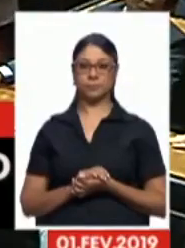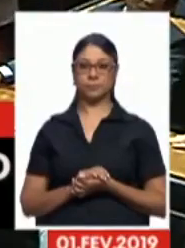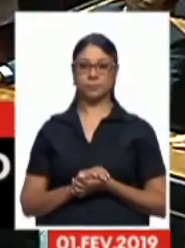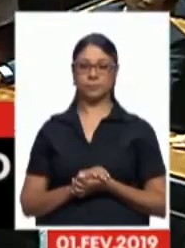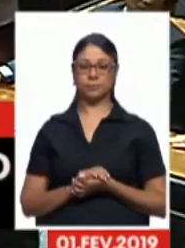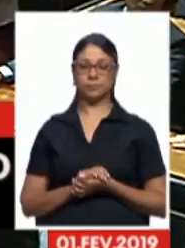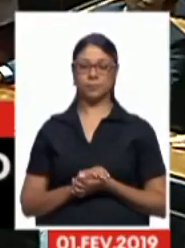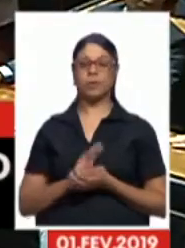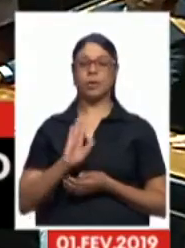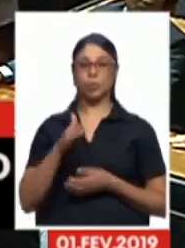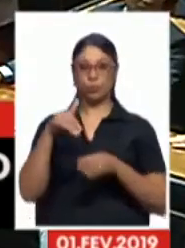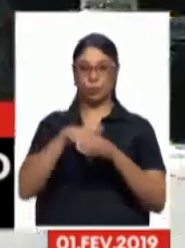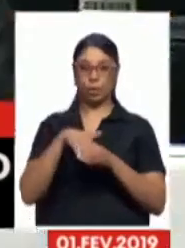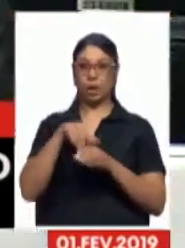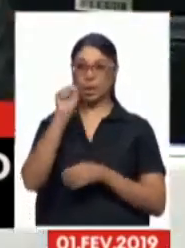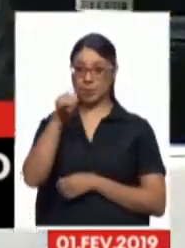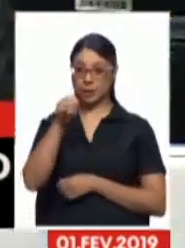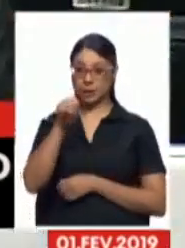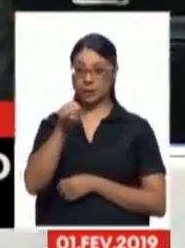votaram sim